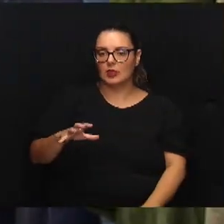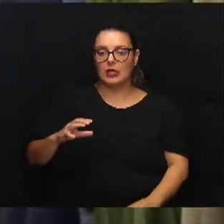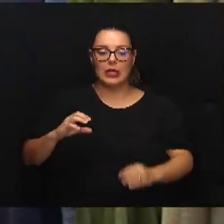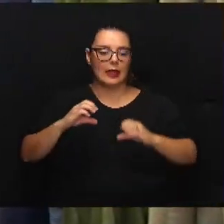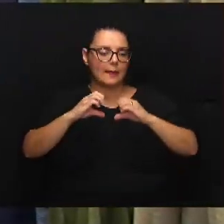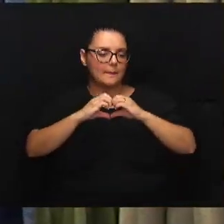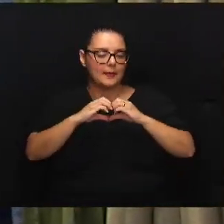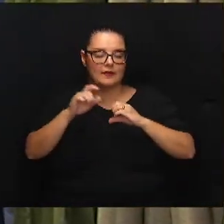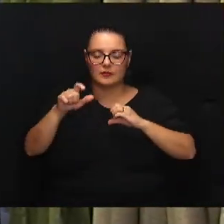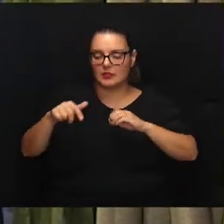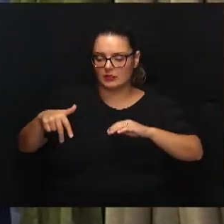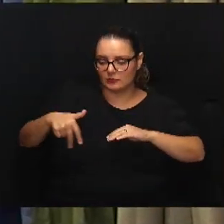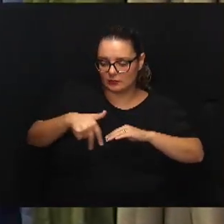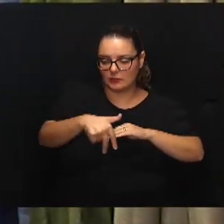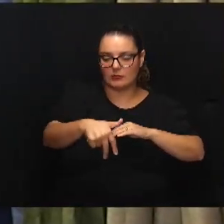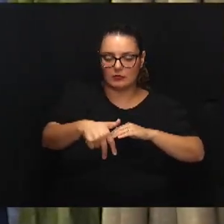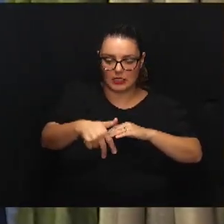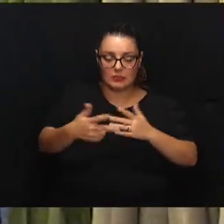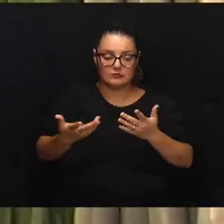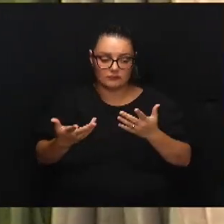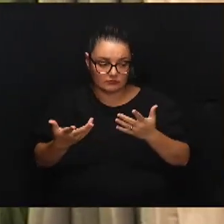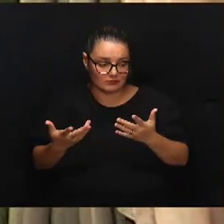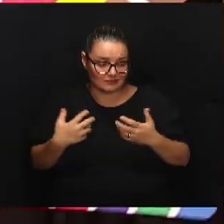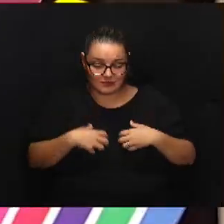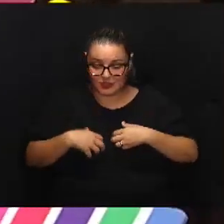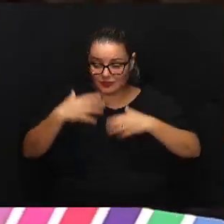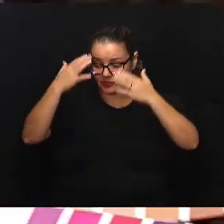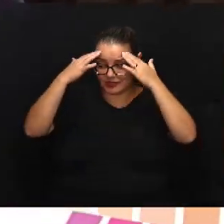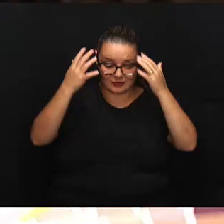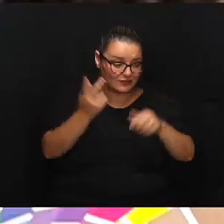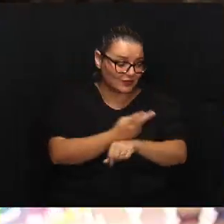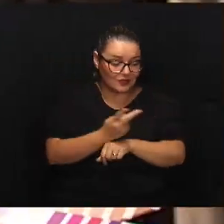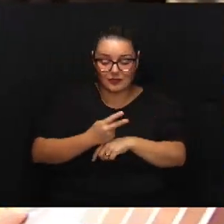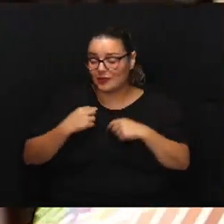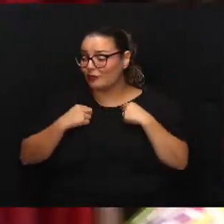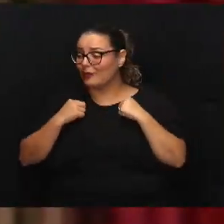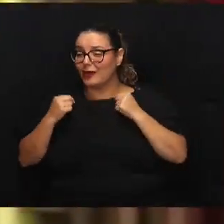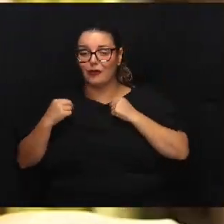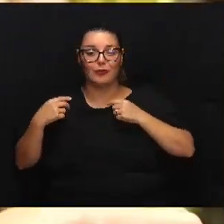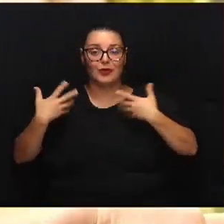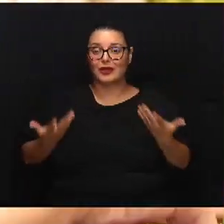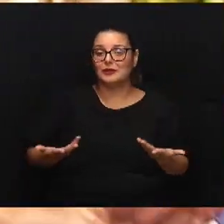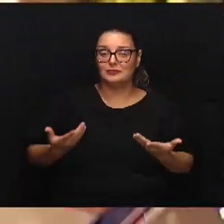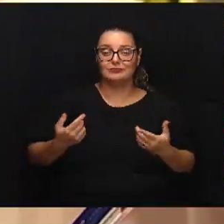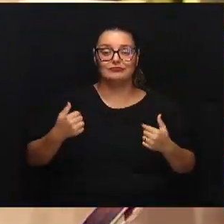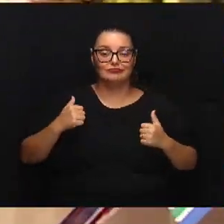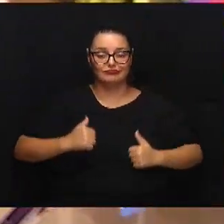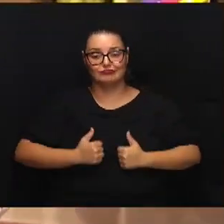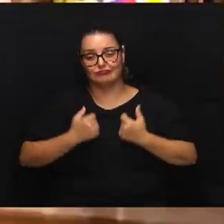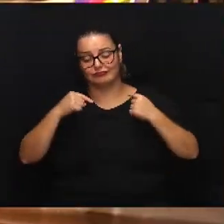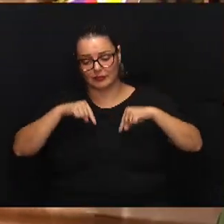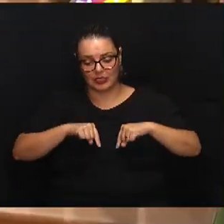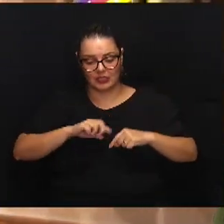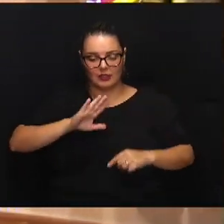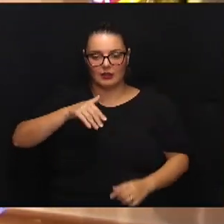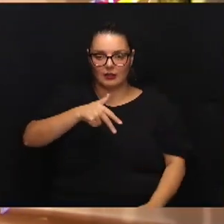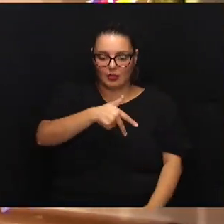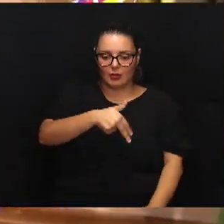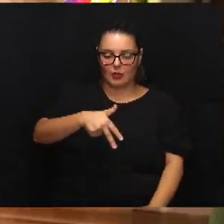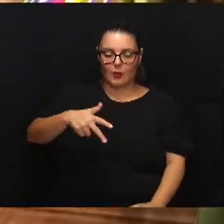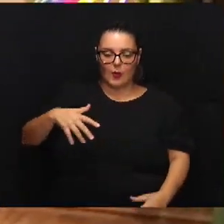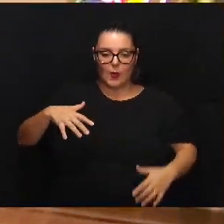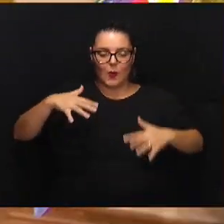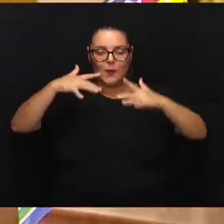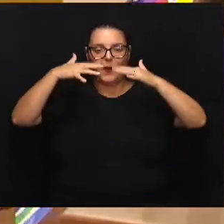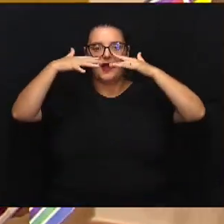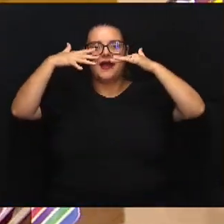pessoa entrar, às vezes, desesperada, procurando alguma peça, com a autoestima lá embaixo, e a hora que ela sair, ver aquele brilho